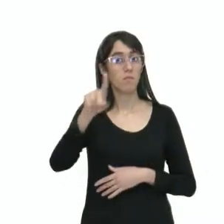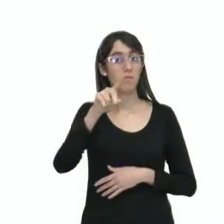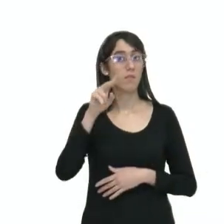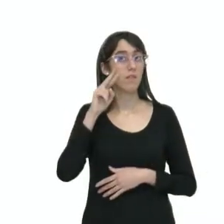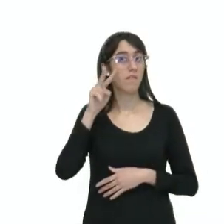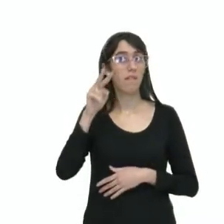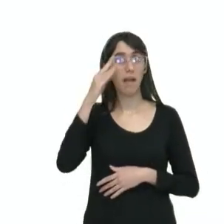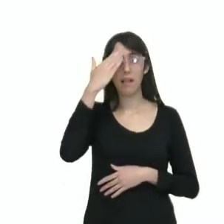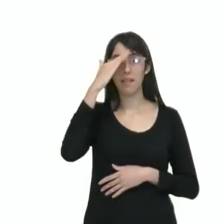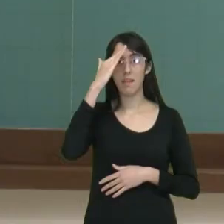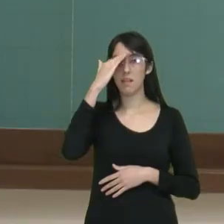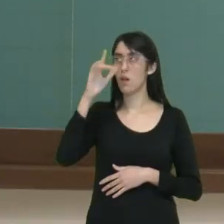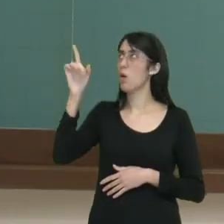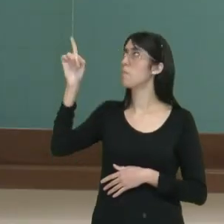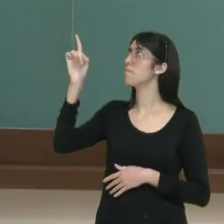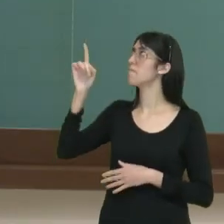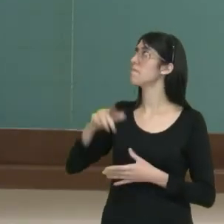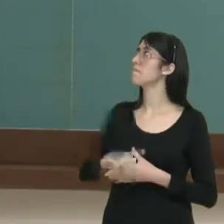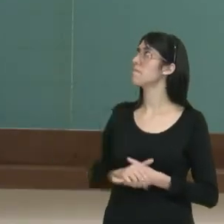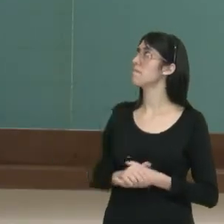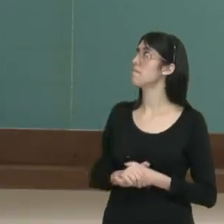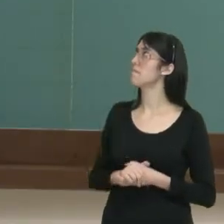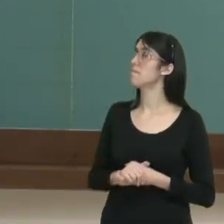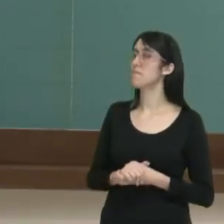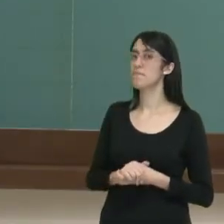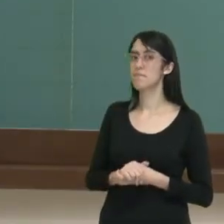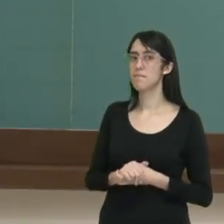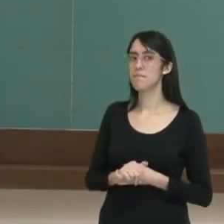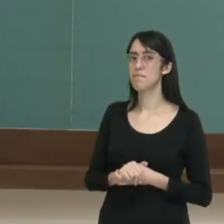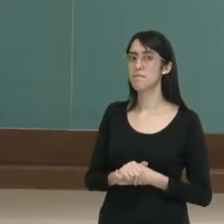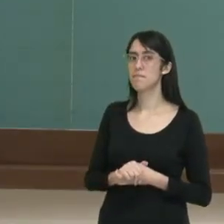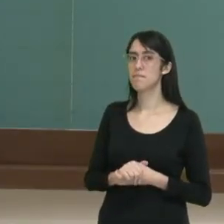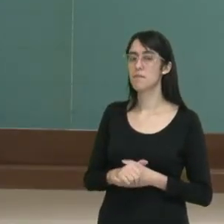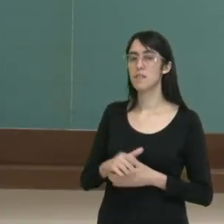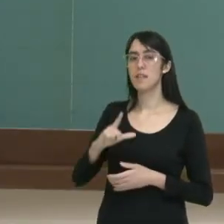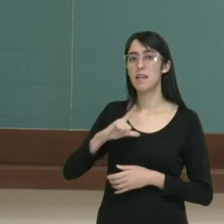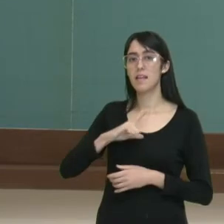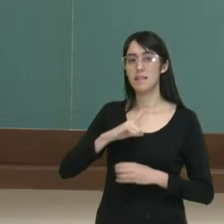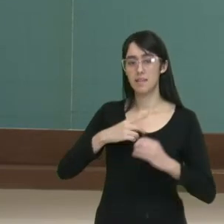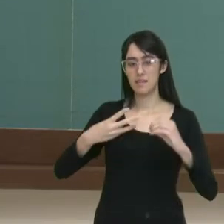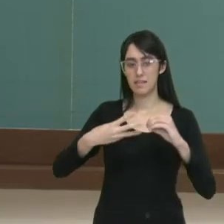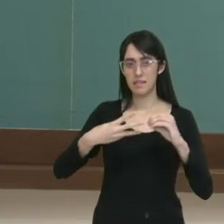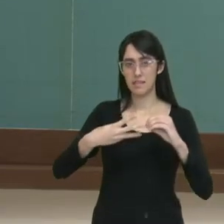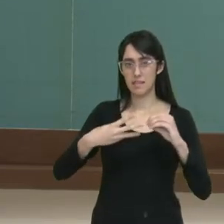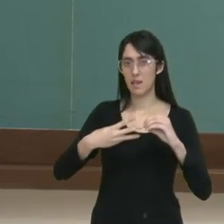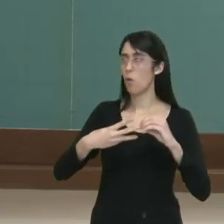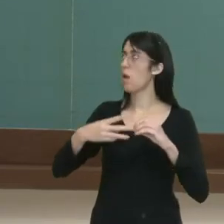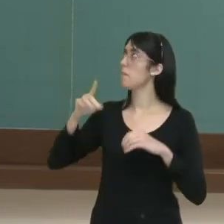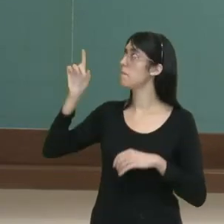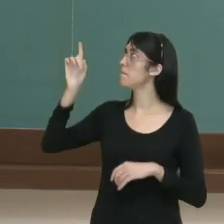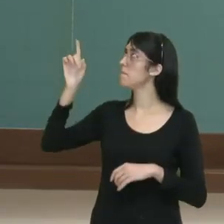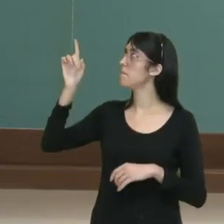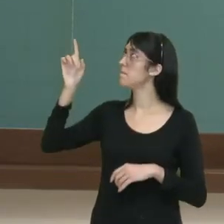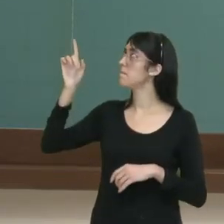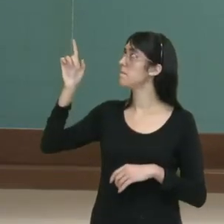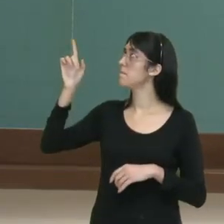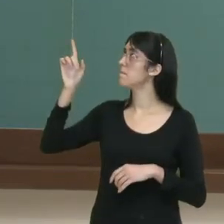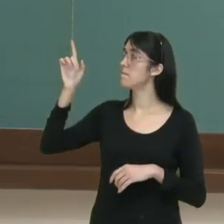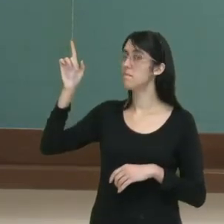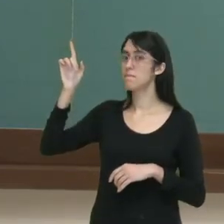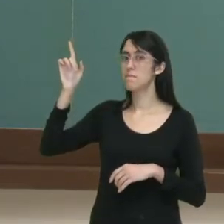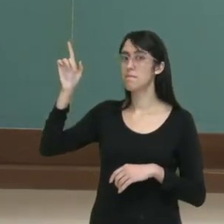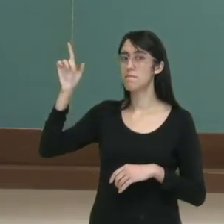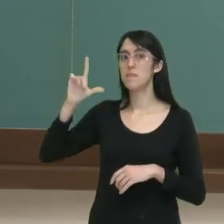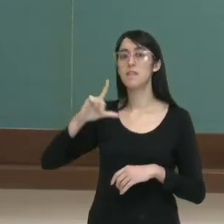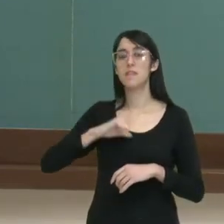consigam entender observando a imagem, aqui nós temos a célula, aqui nós temos